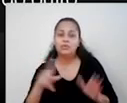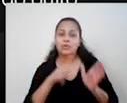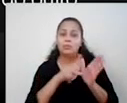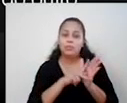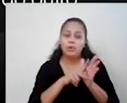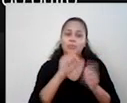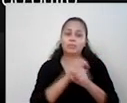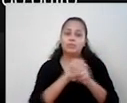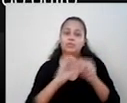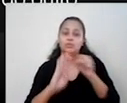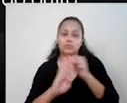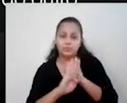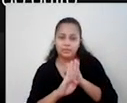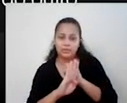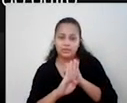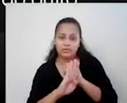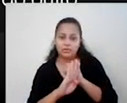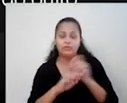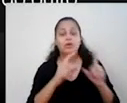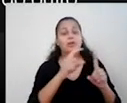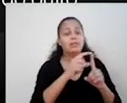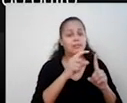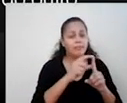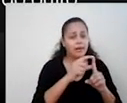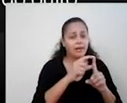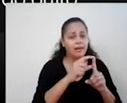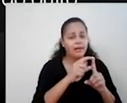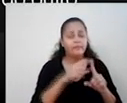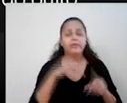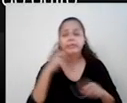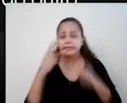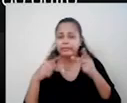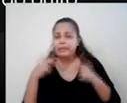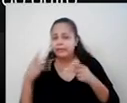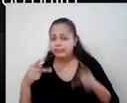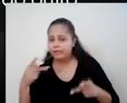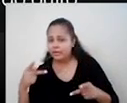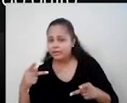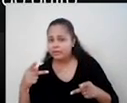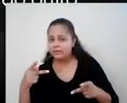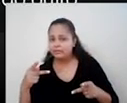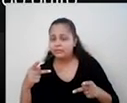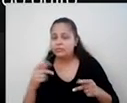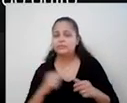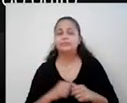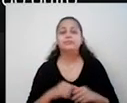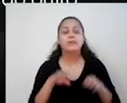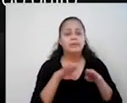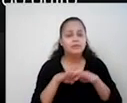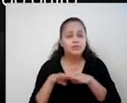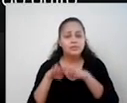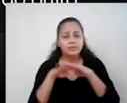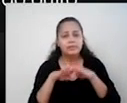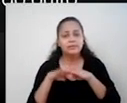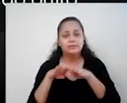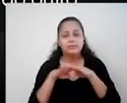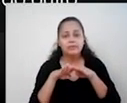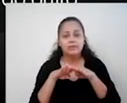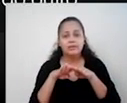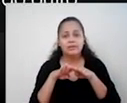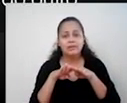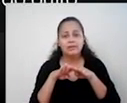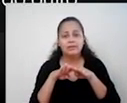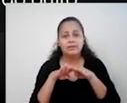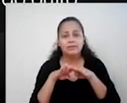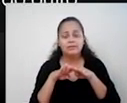termo fundamental, com aquela palavra a qual ele está se referindo, uma relação justamente de referência, de equivalência, tá? Permitindo